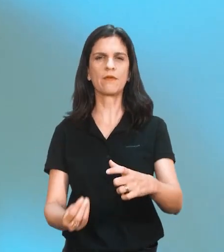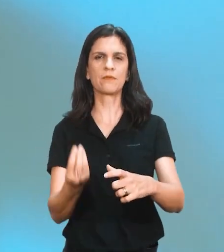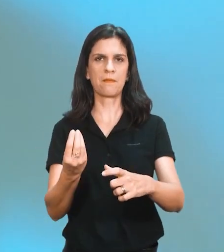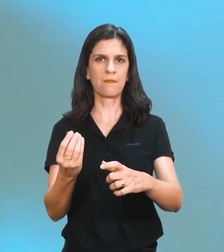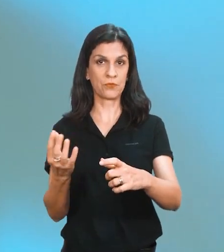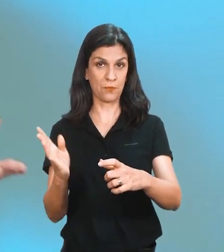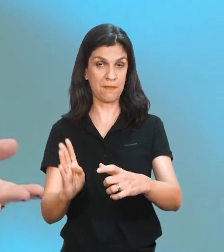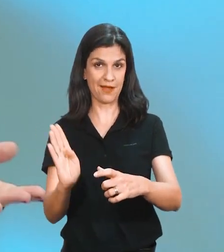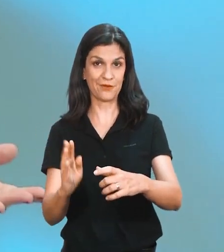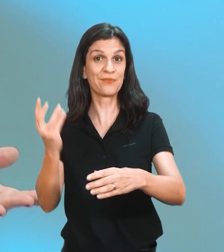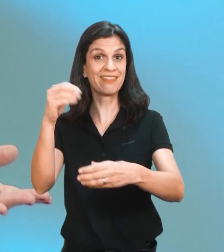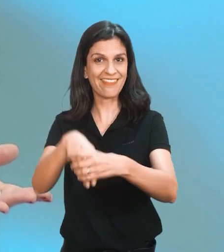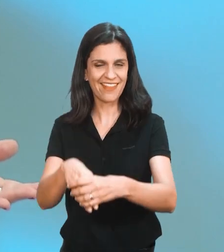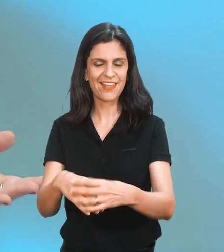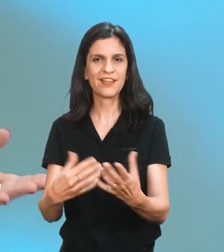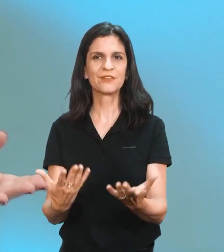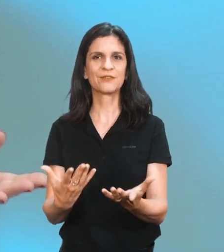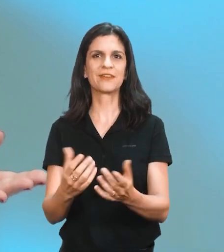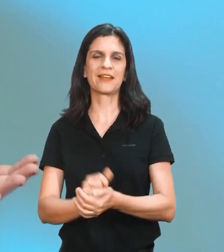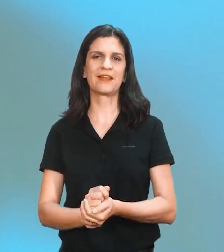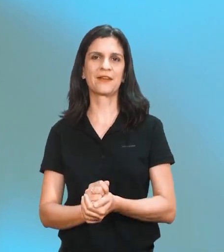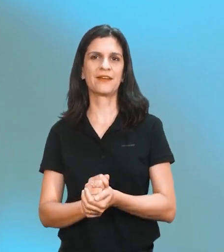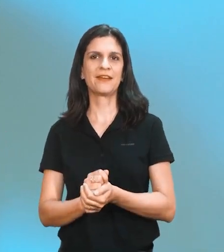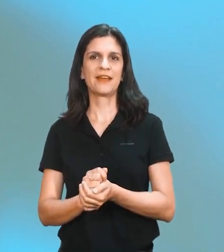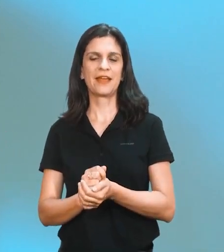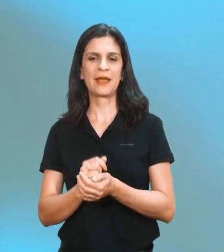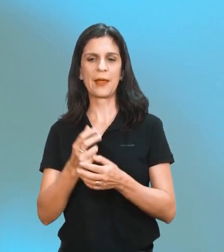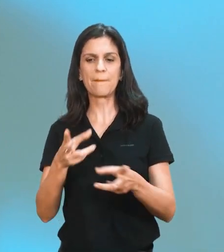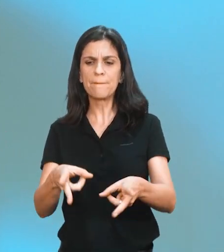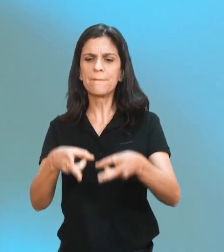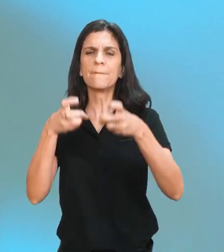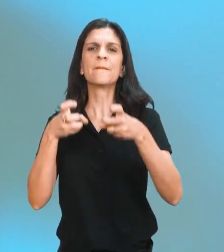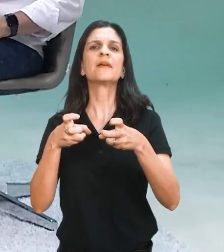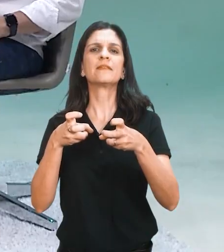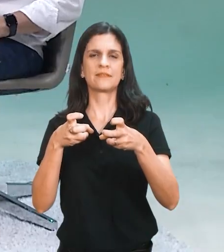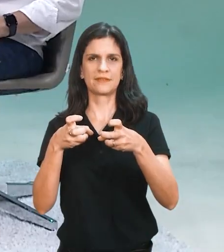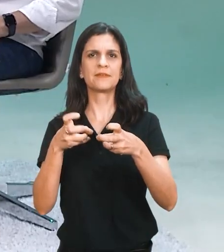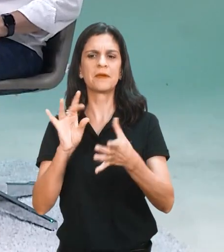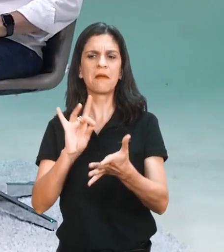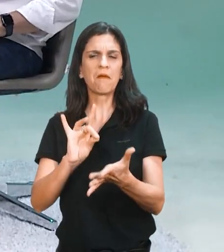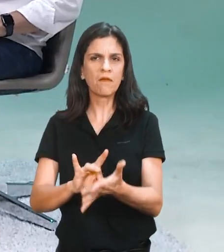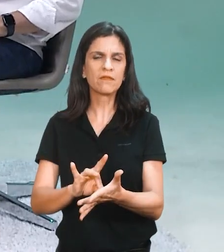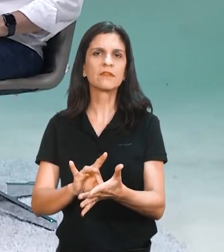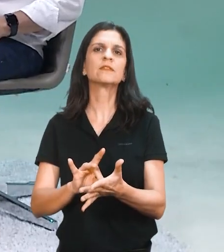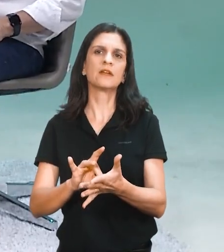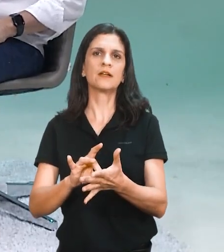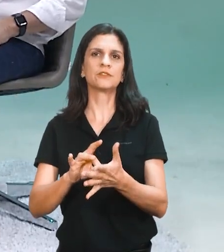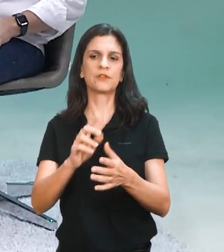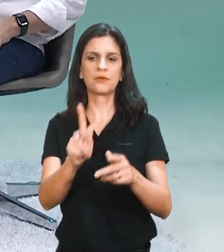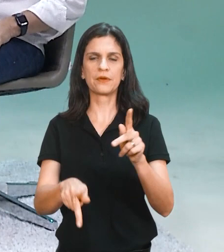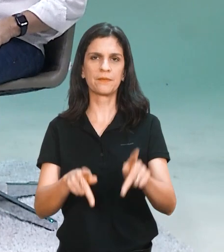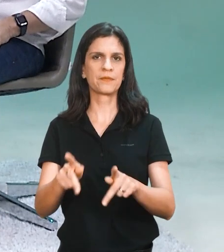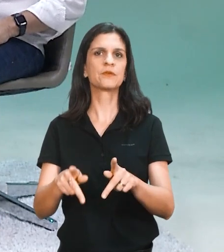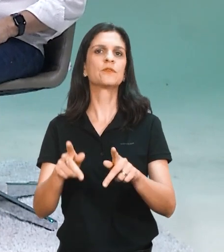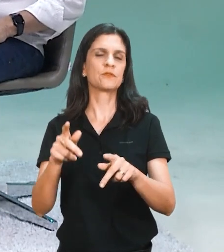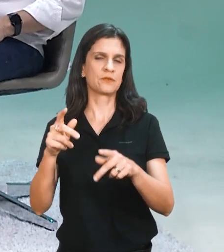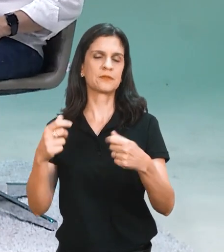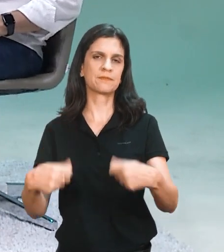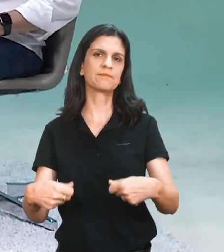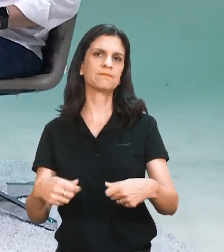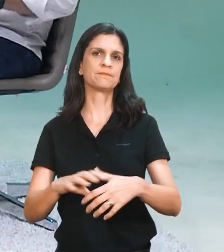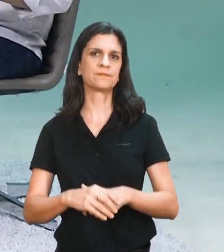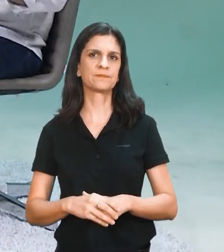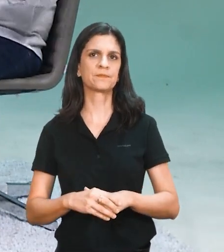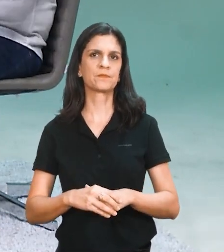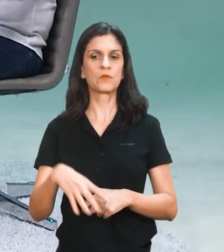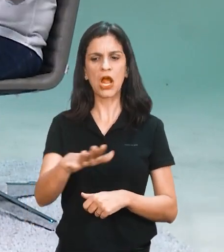presença no bairro é fundamental, porque assim você consegue detectar ali na ponta quais são as principais necessidades mesmo ali da